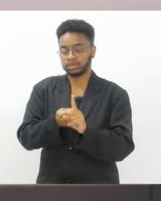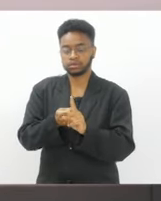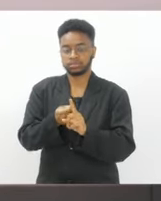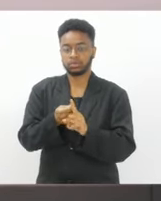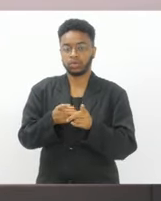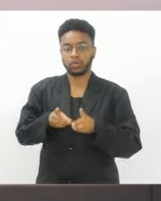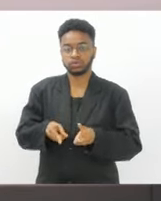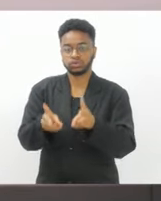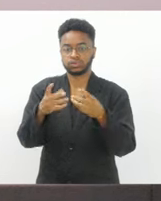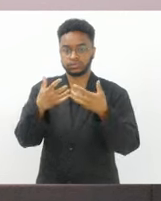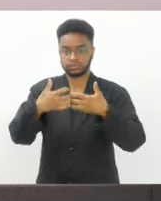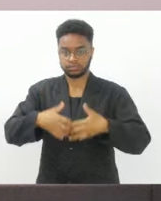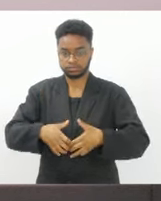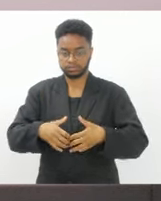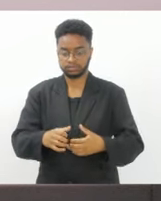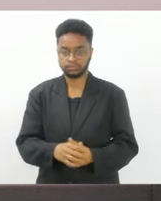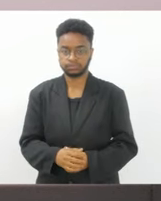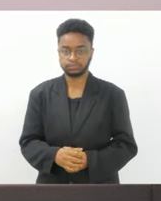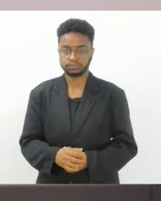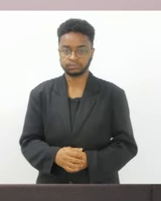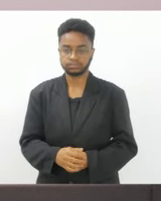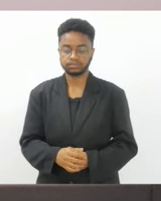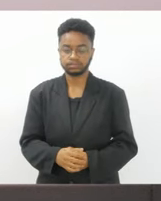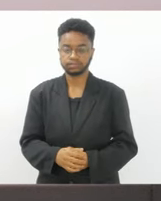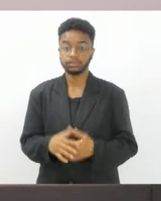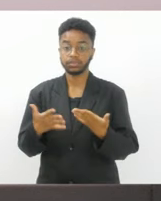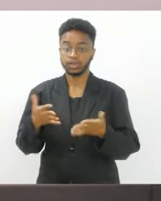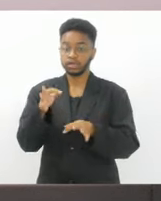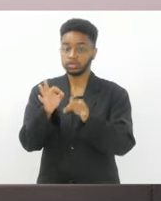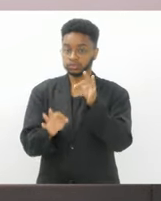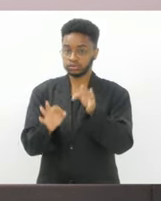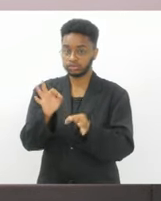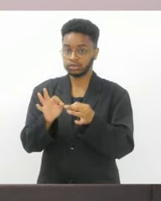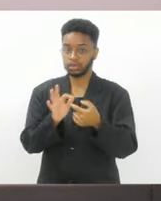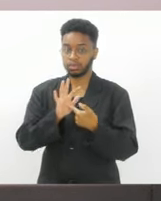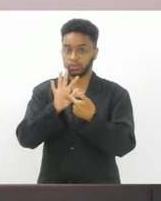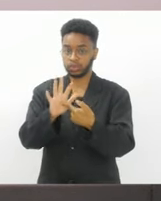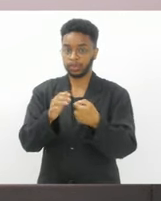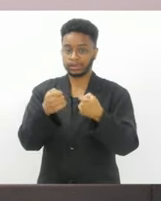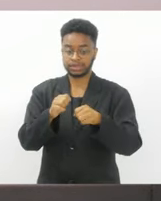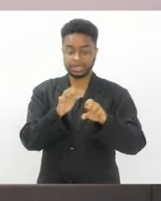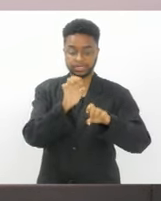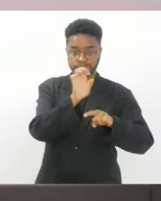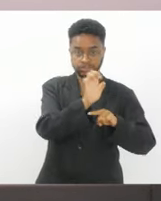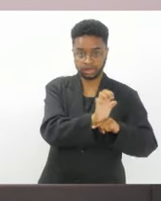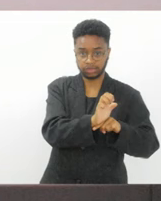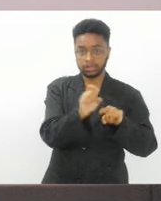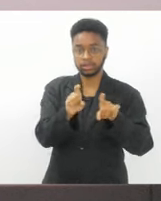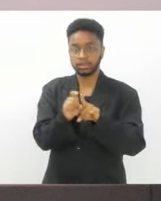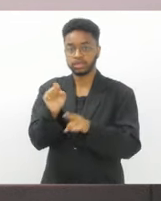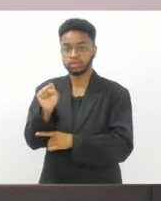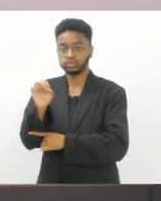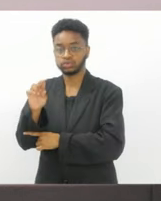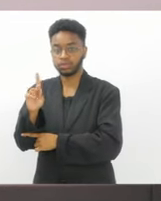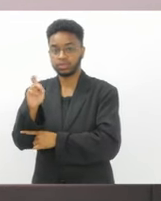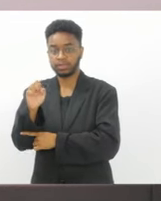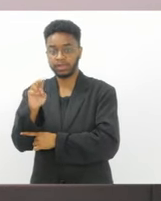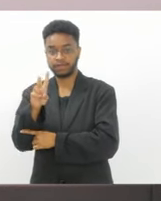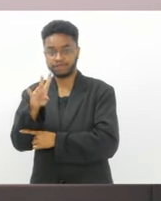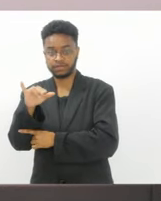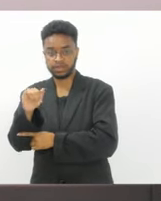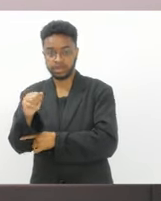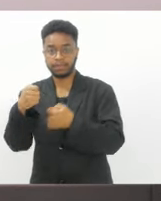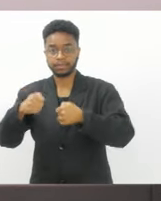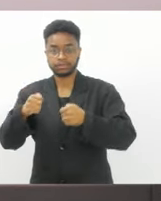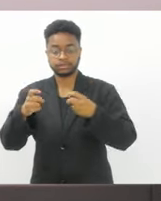A Justiça determinou que o Estado e Supervia sentem na mesma mesa no próximo